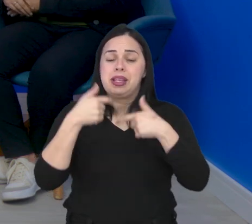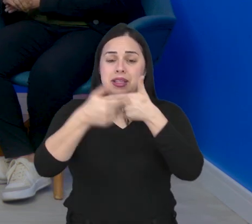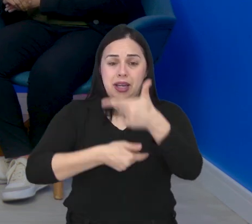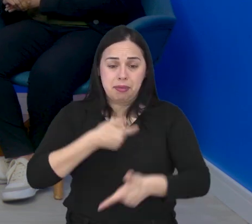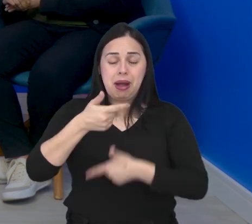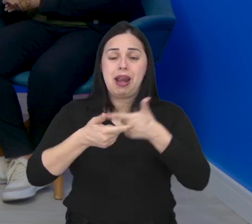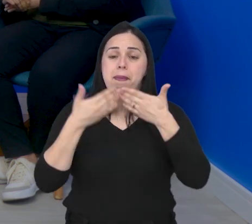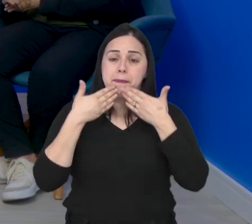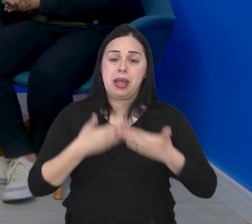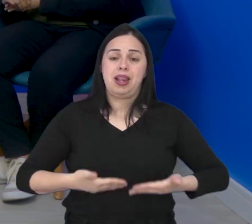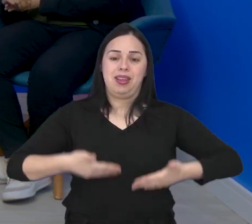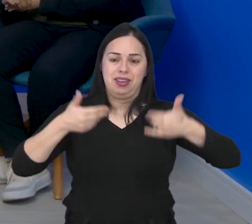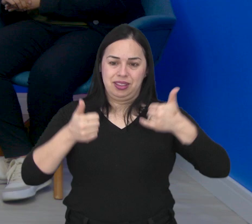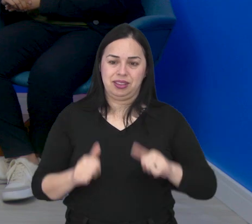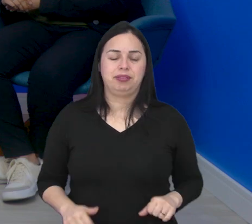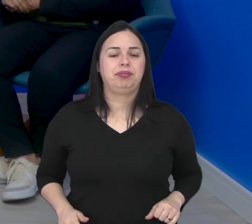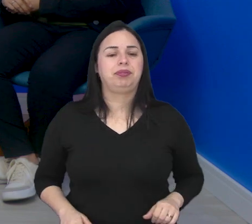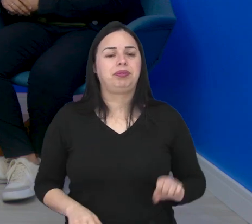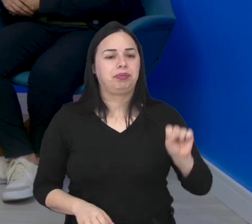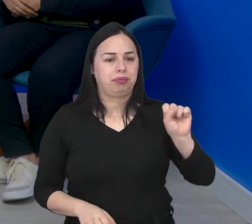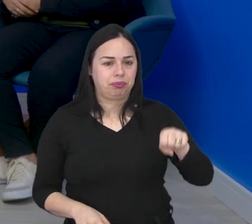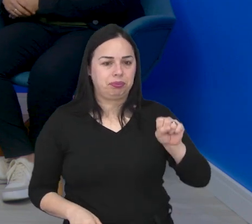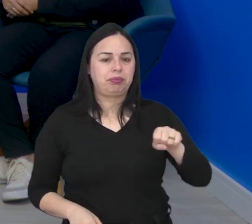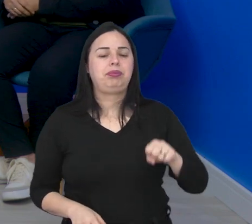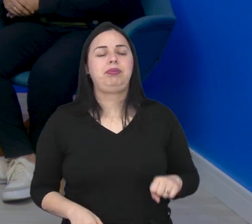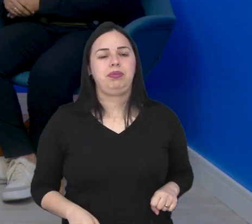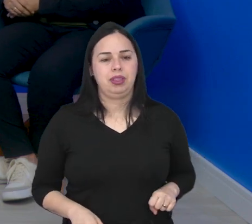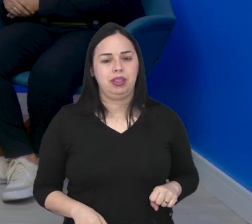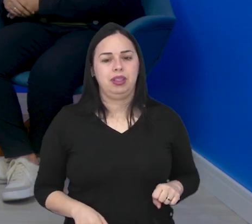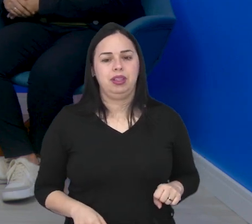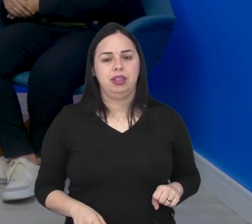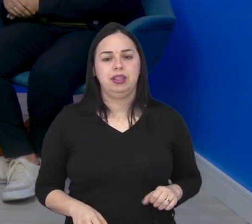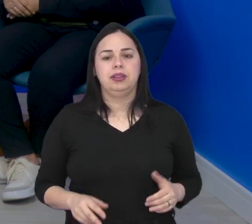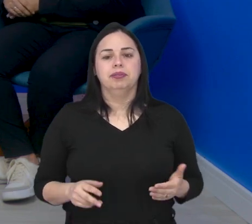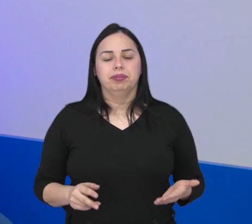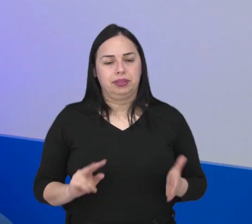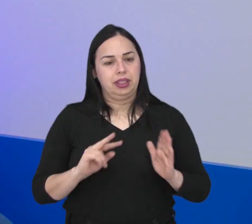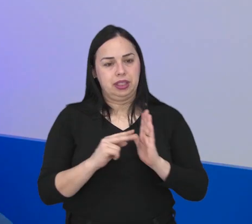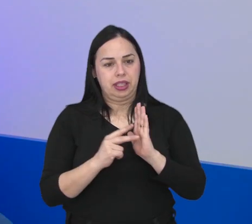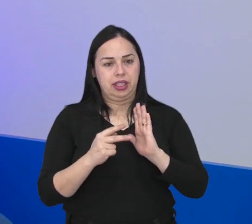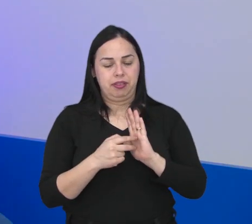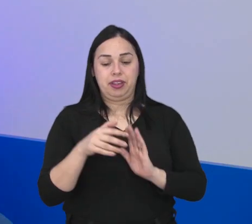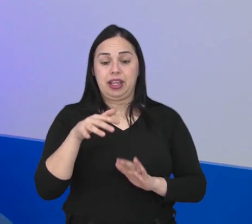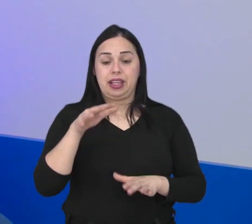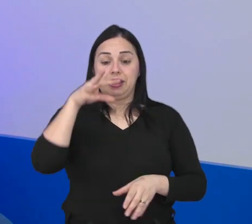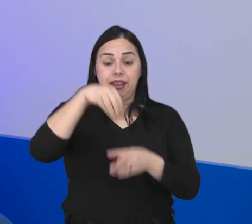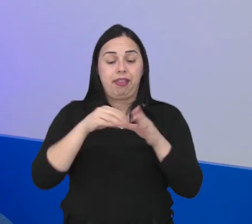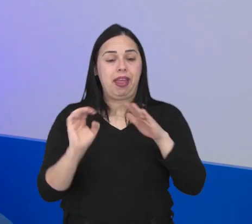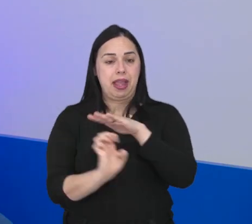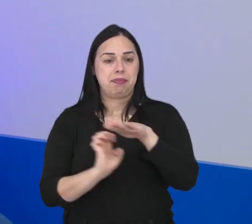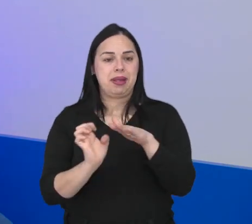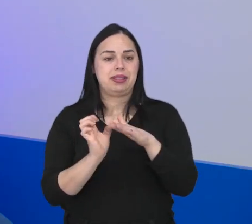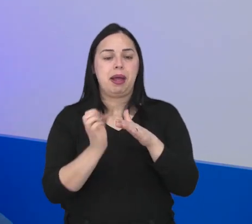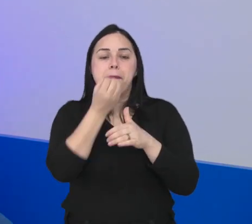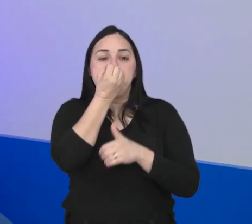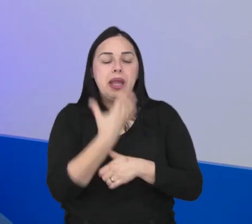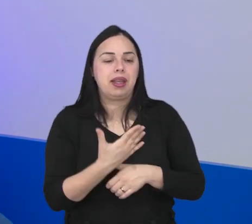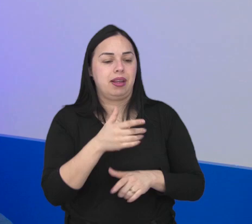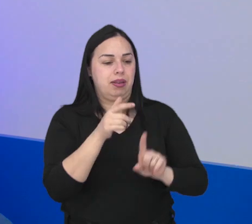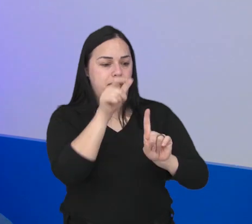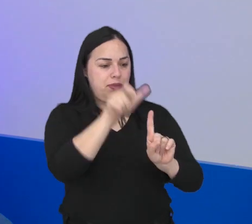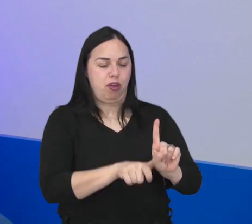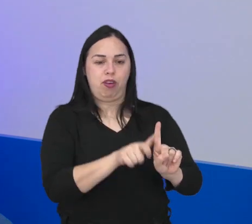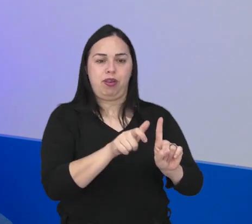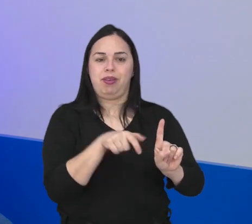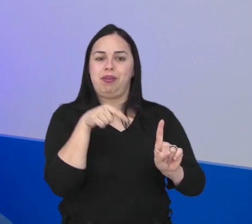para melhoria, então a produtividade tem que ser ampla, né, Maria? Sim, com certeza. Significa um bem-estar geral. Quando o